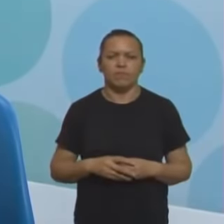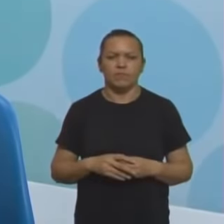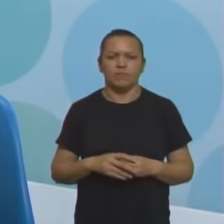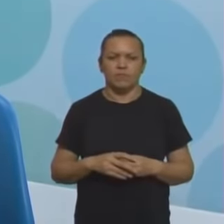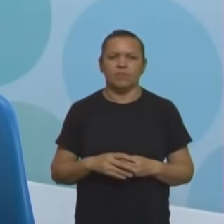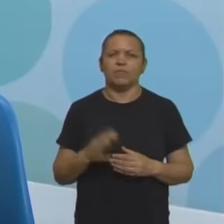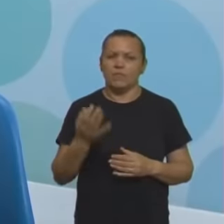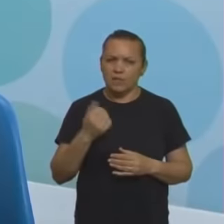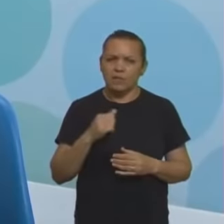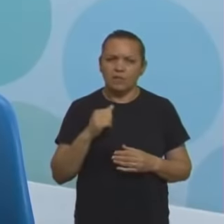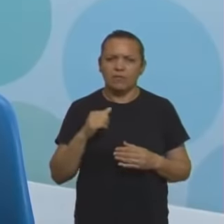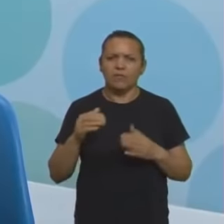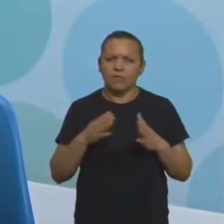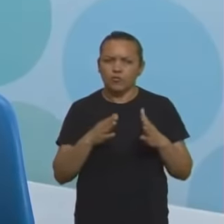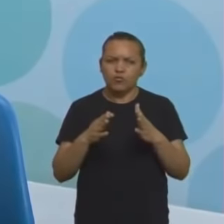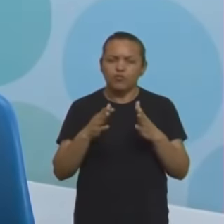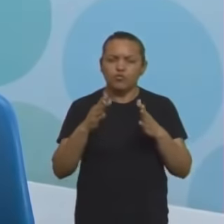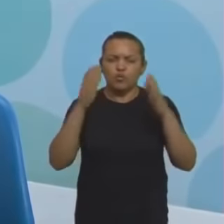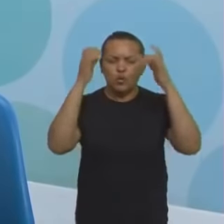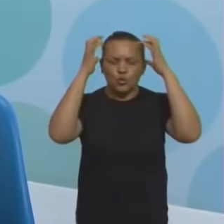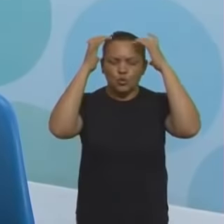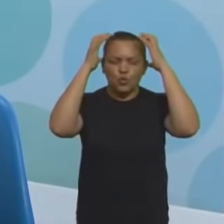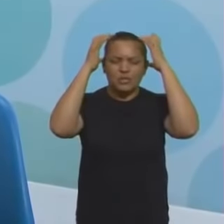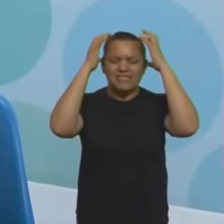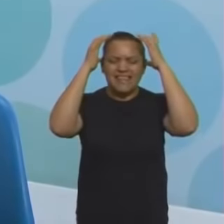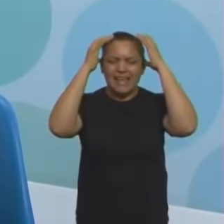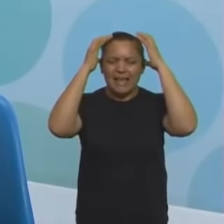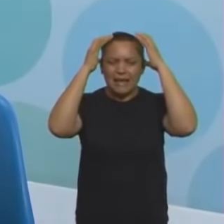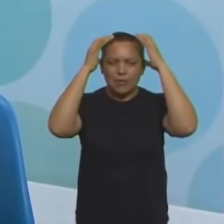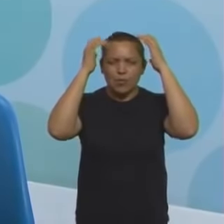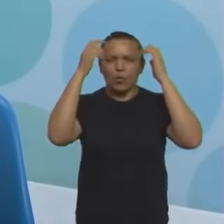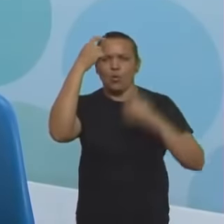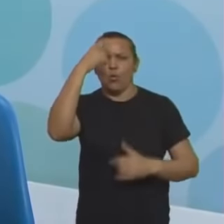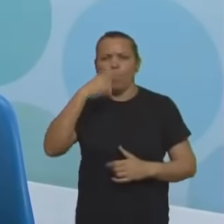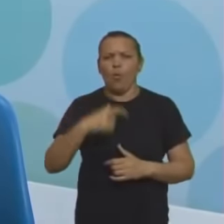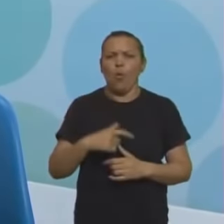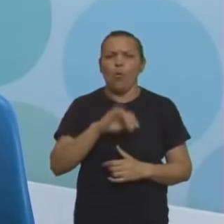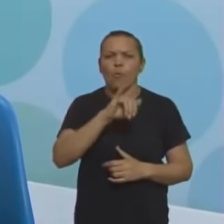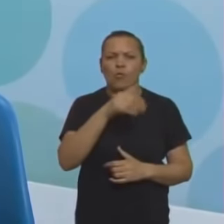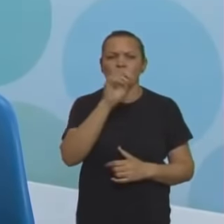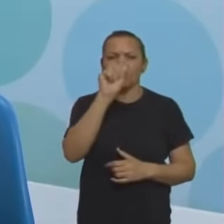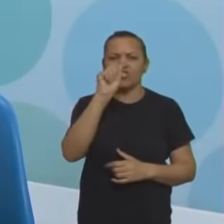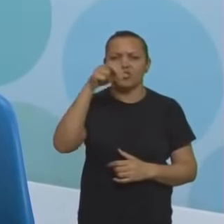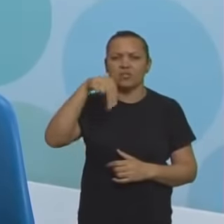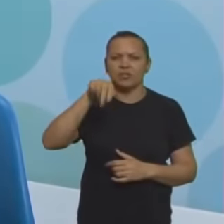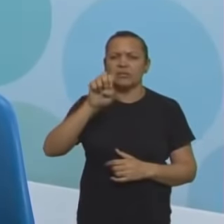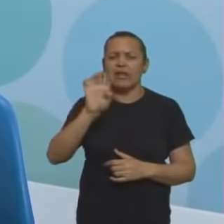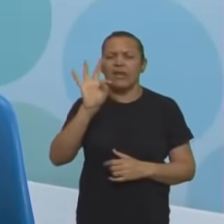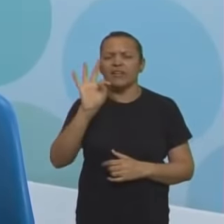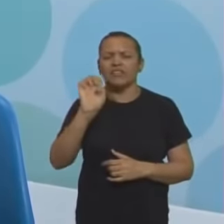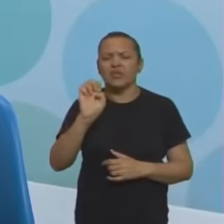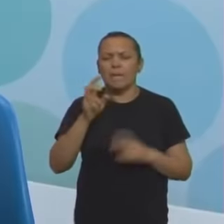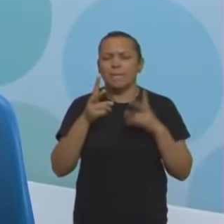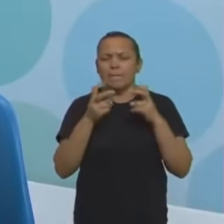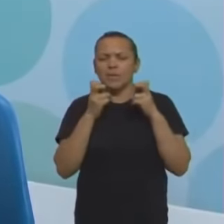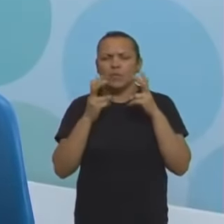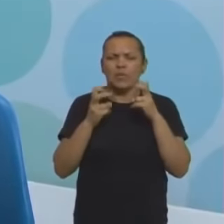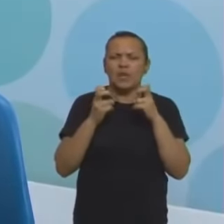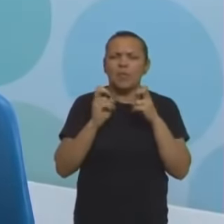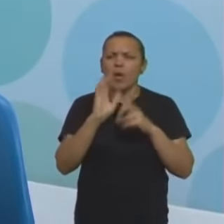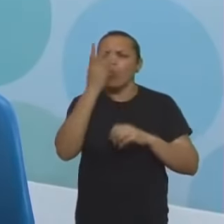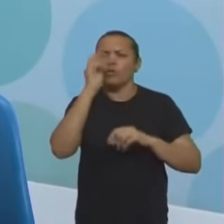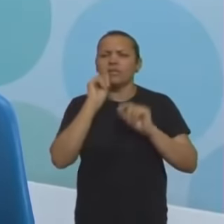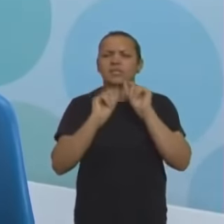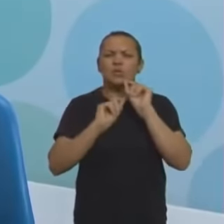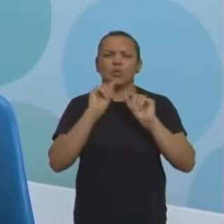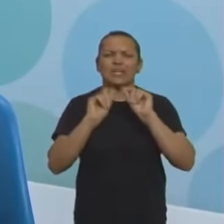Vamos fazer uma jornada pelo cérebro e pelo corpo de Janete para ver o que aconteceu automaticamente